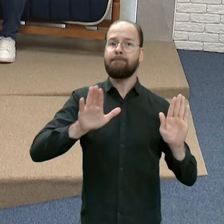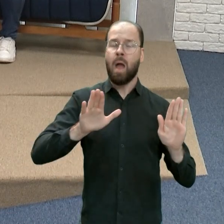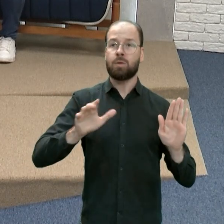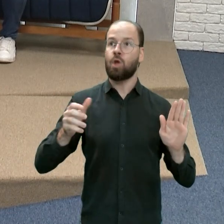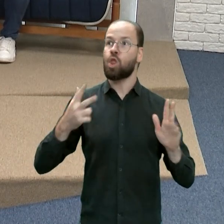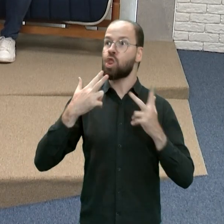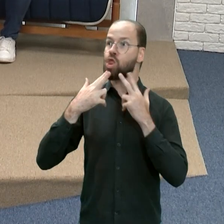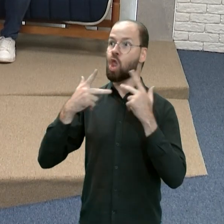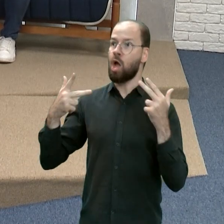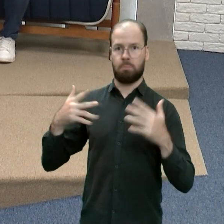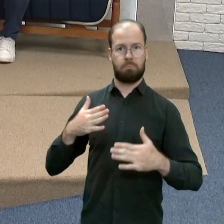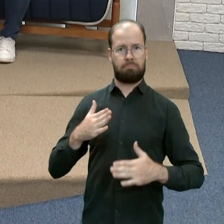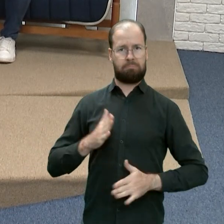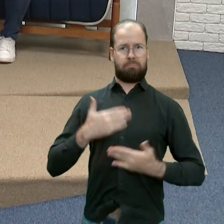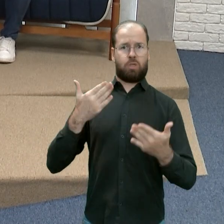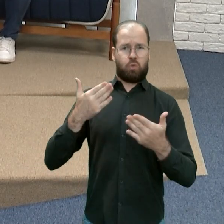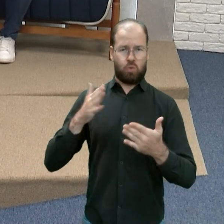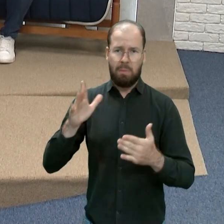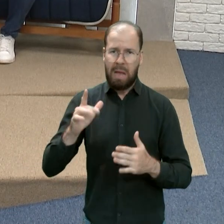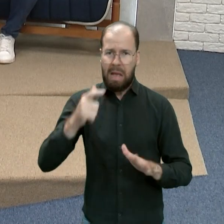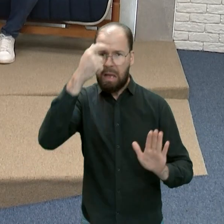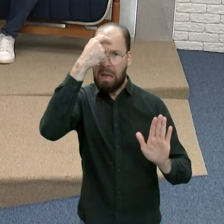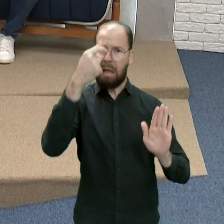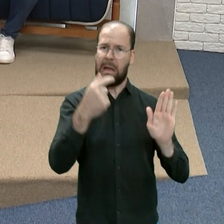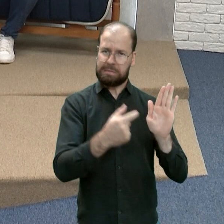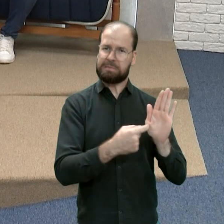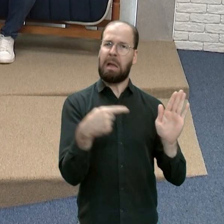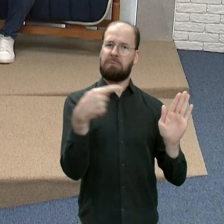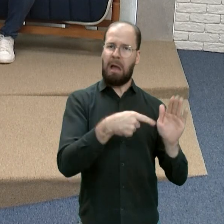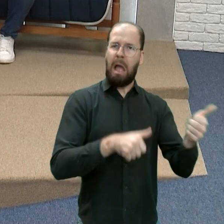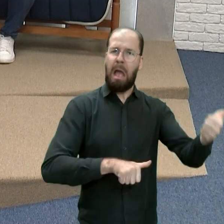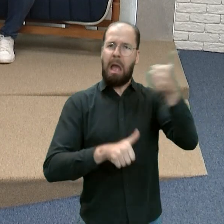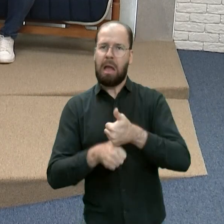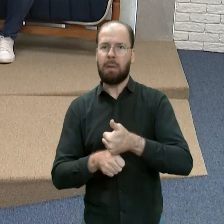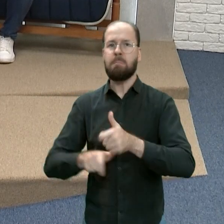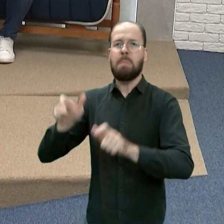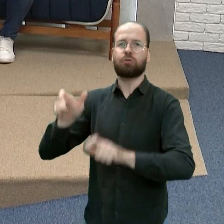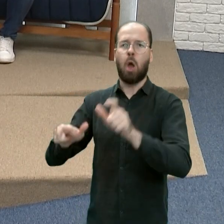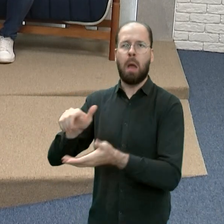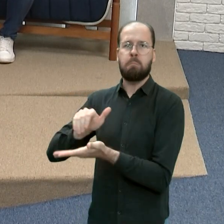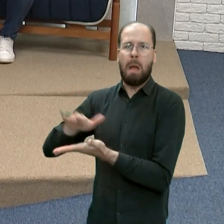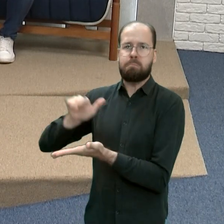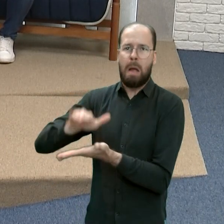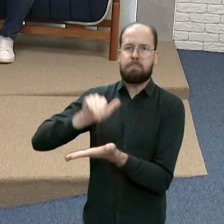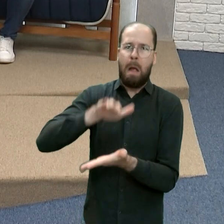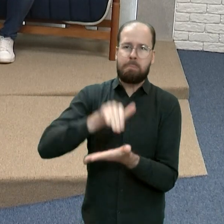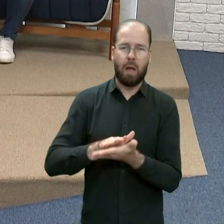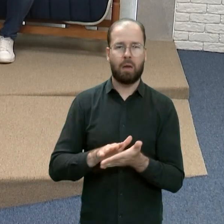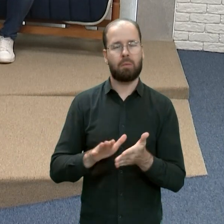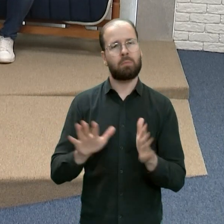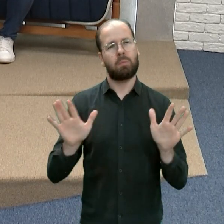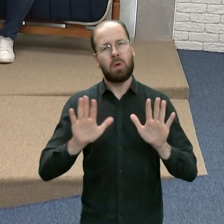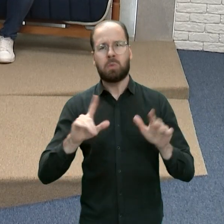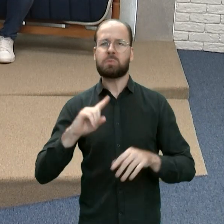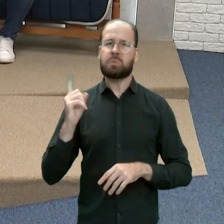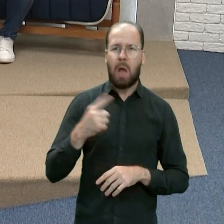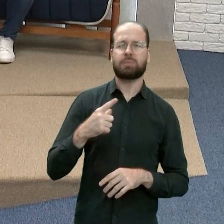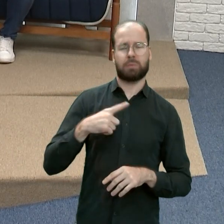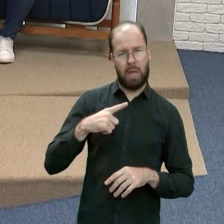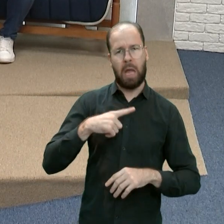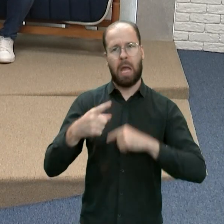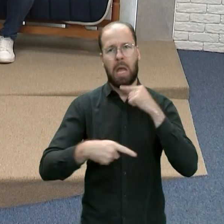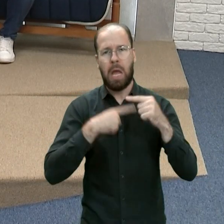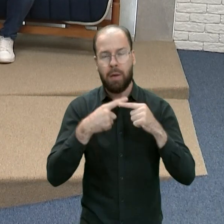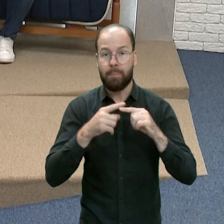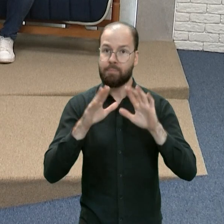assusta. As pessoas falam, a inteligência artificial vai tirar a profissão de muita gente e tal. A gente às vezes fica nessa análise aí, mas de fato um